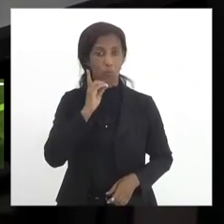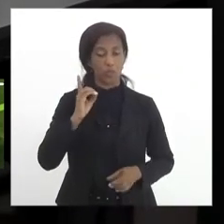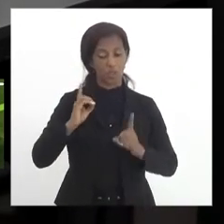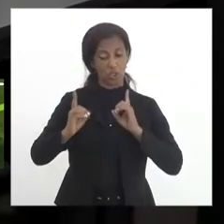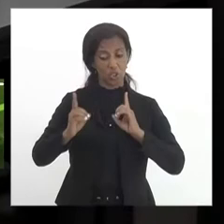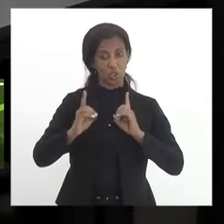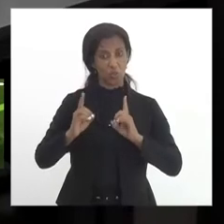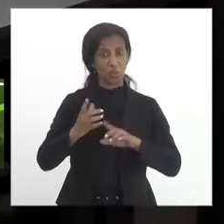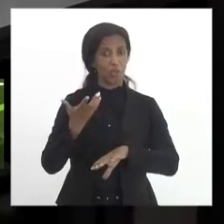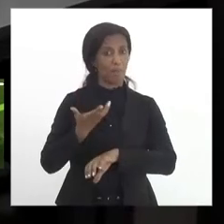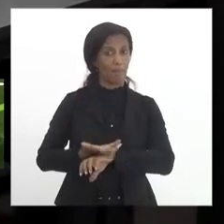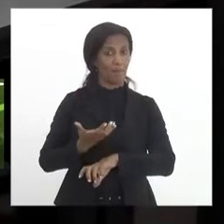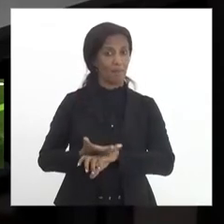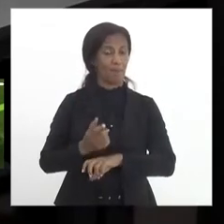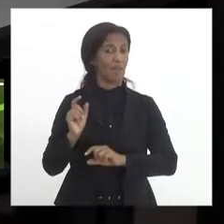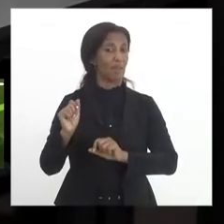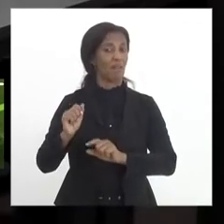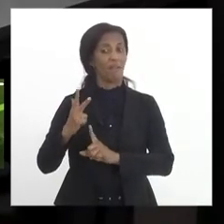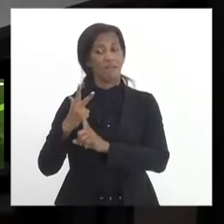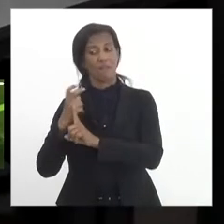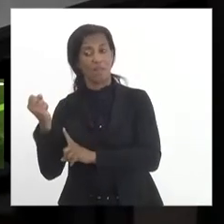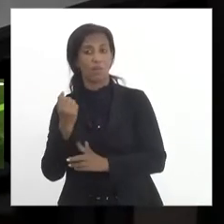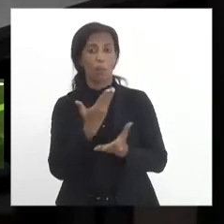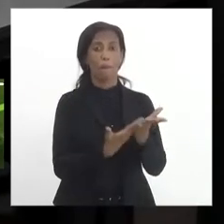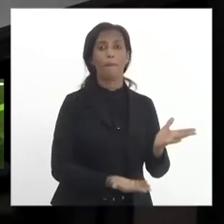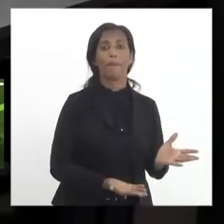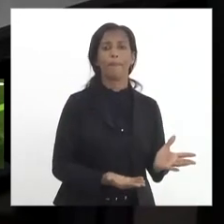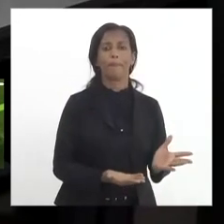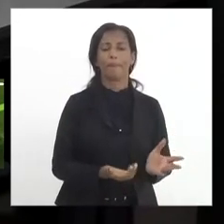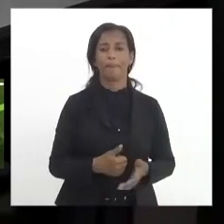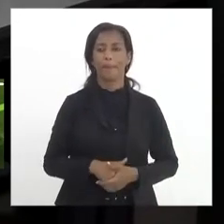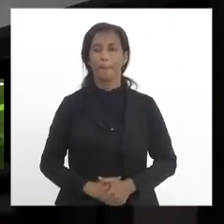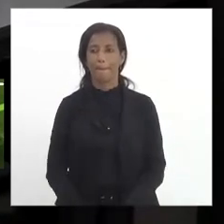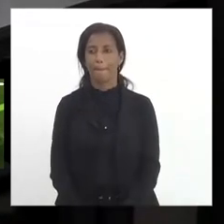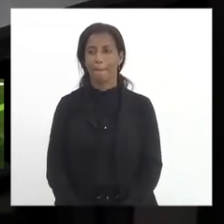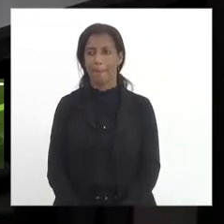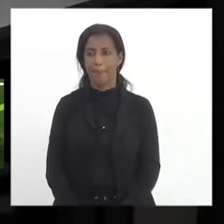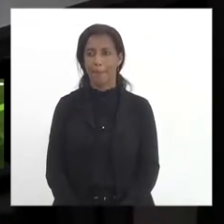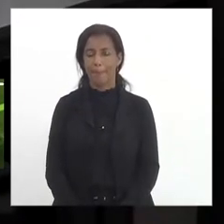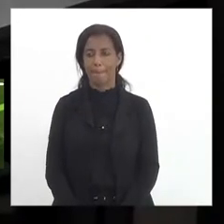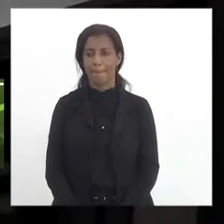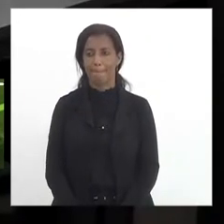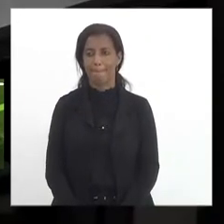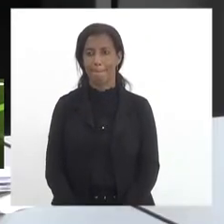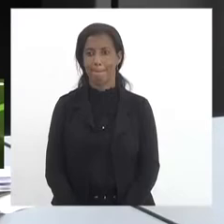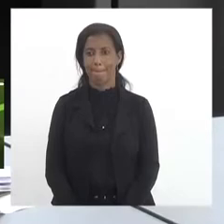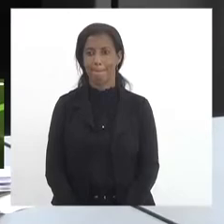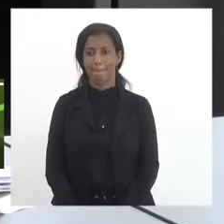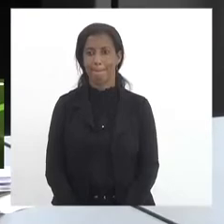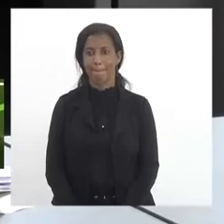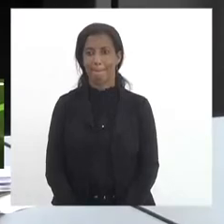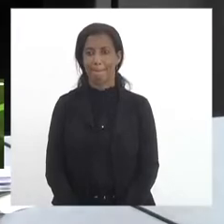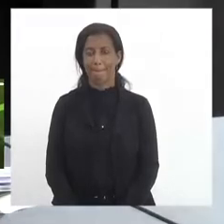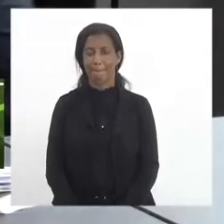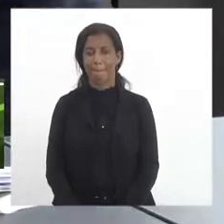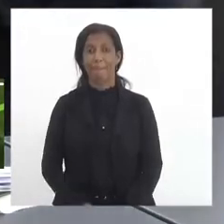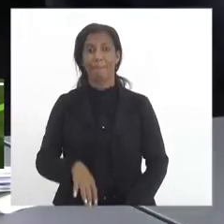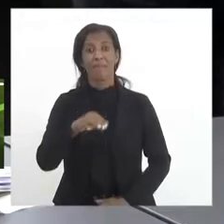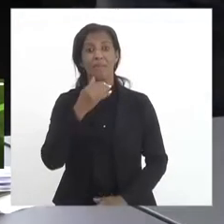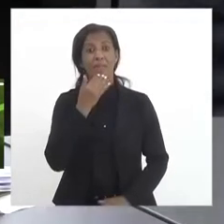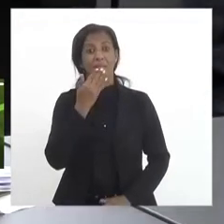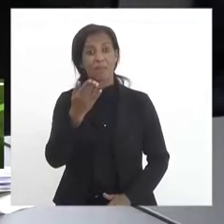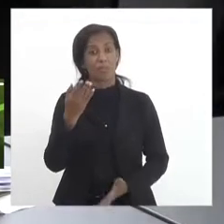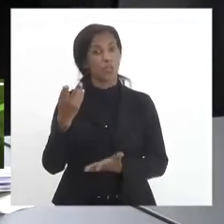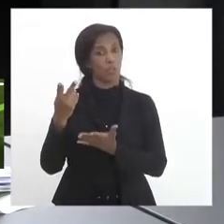seja que ganhe ou perca. Se o senhor vai dar esse parecer, eu vou pedir vista. Pedir vista? Por